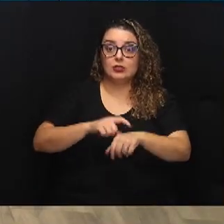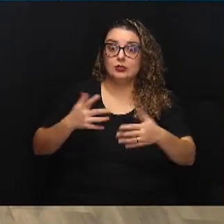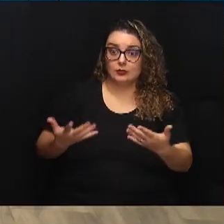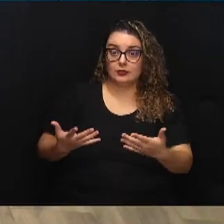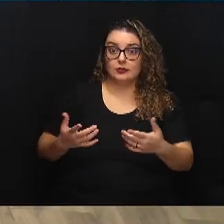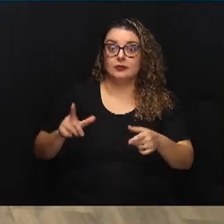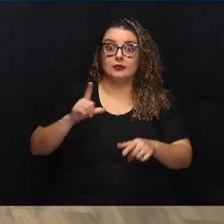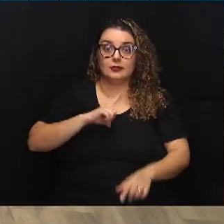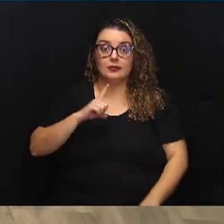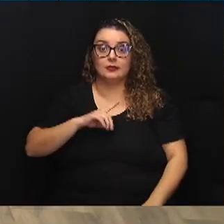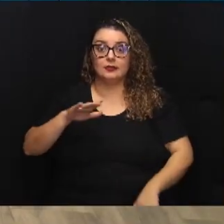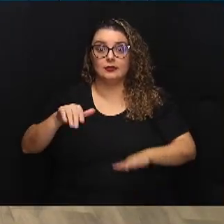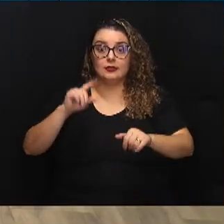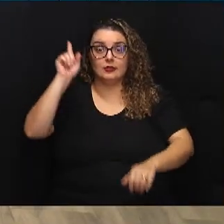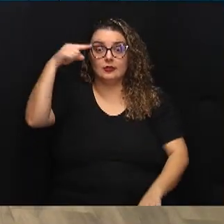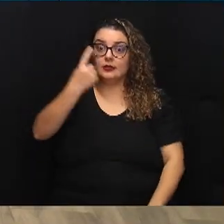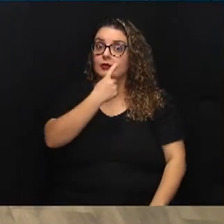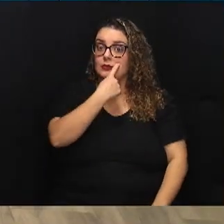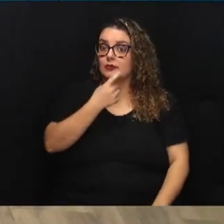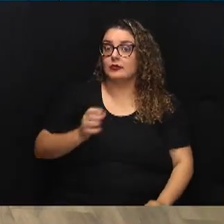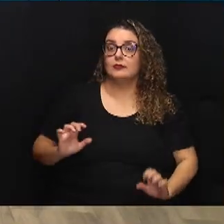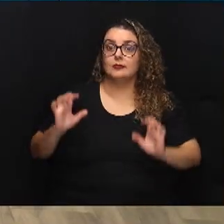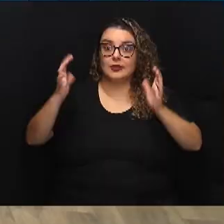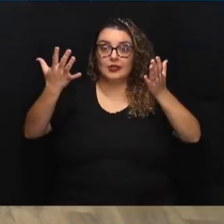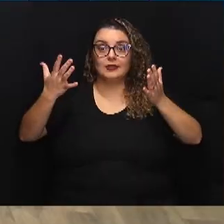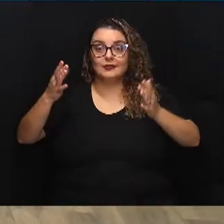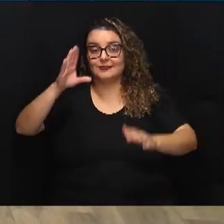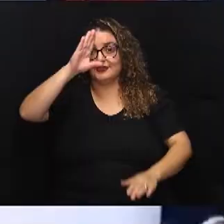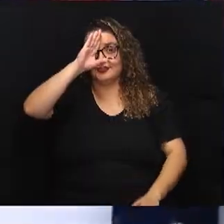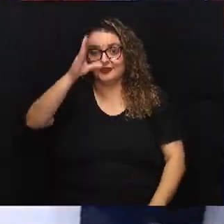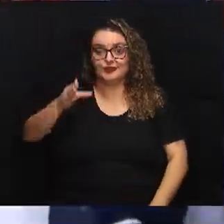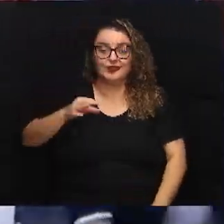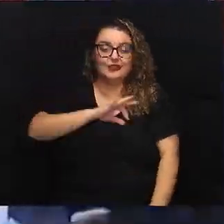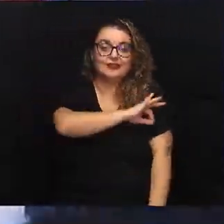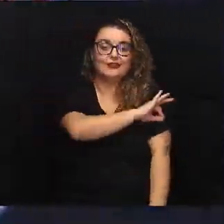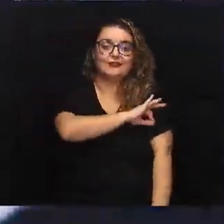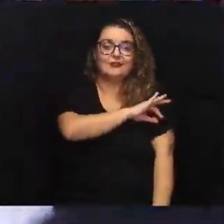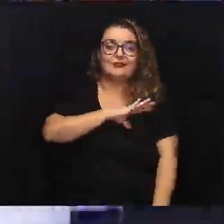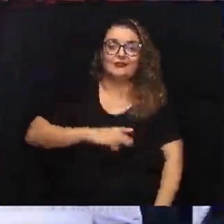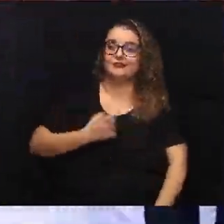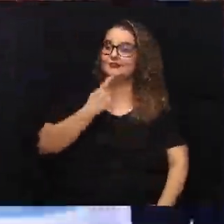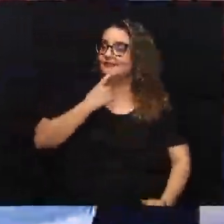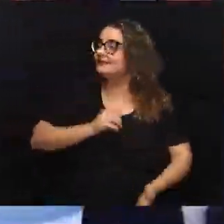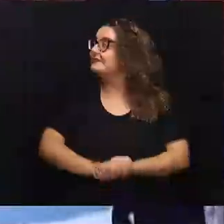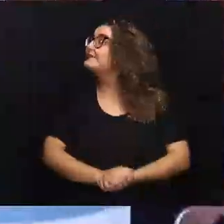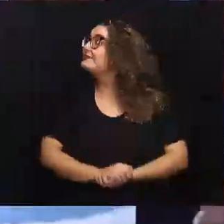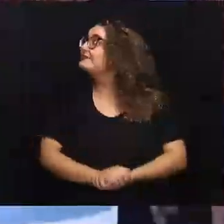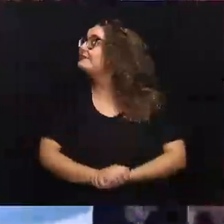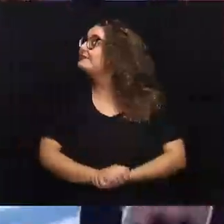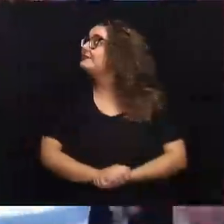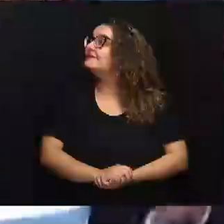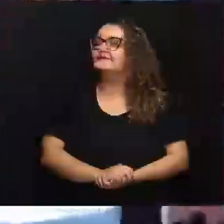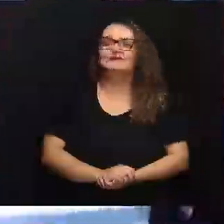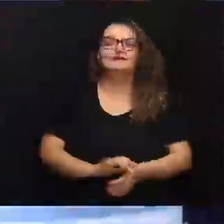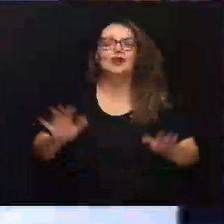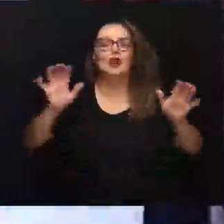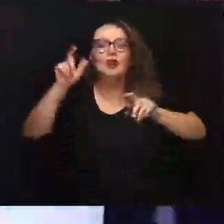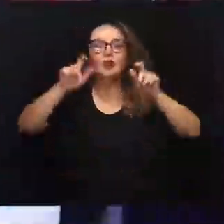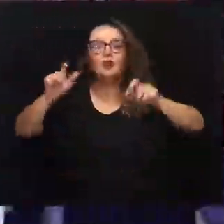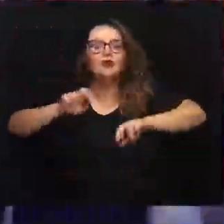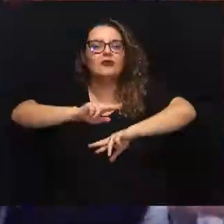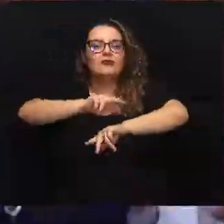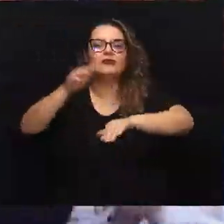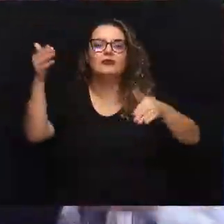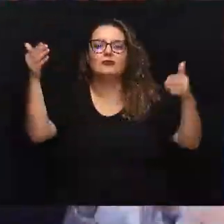um chamado Mina Abreu, vamos com a celebração diretamente da Prefeitura de Campinas. Gente participando,